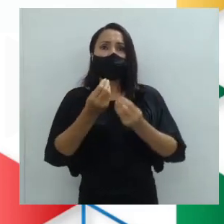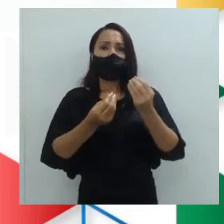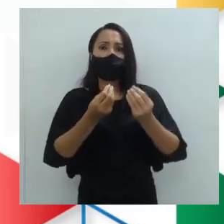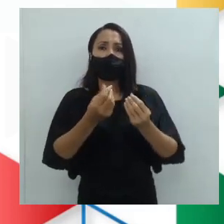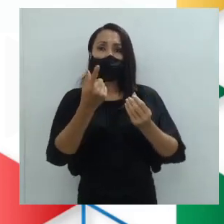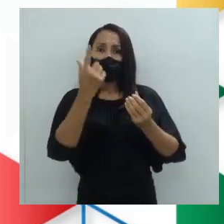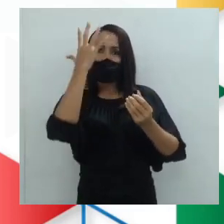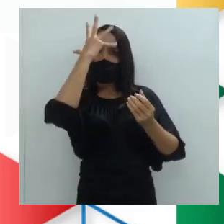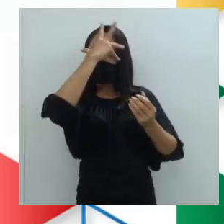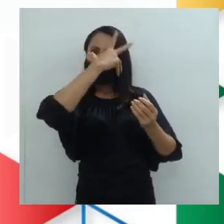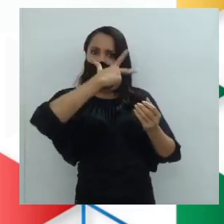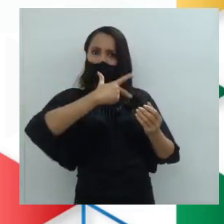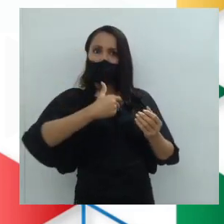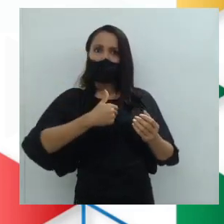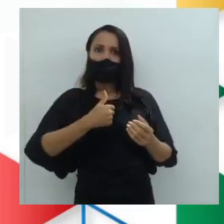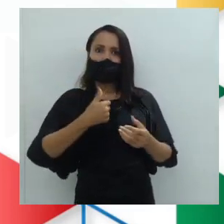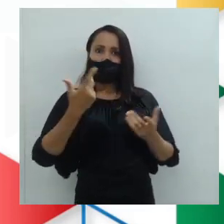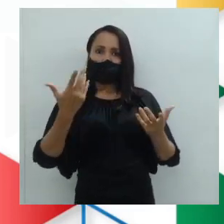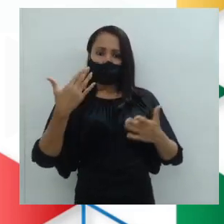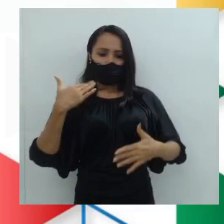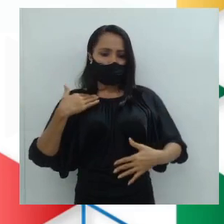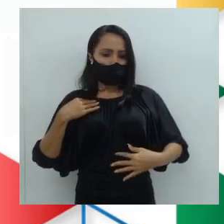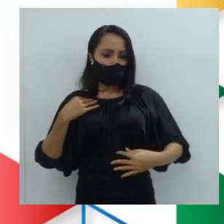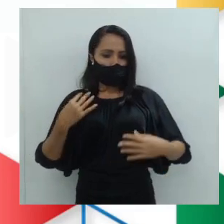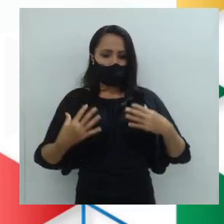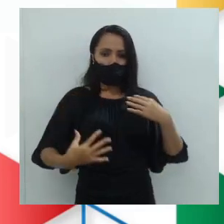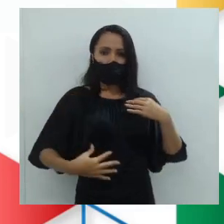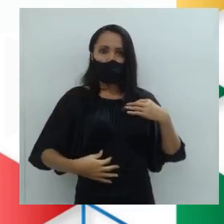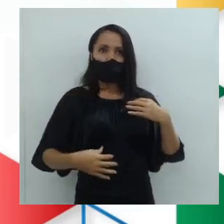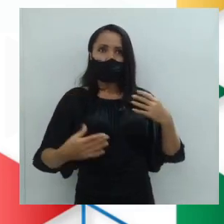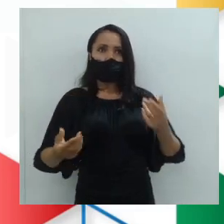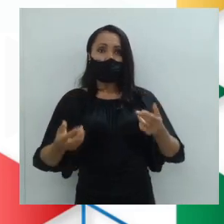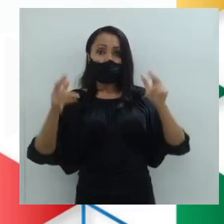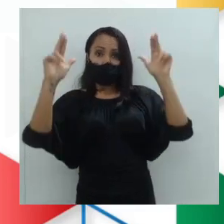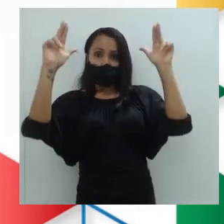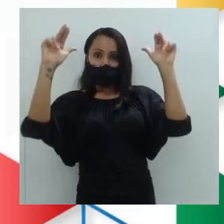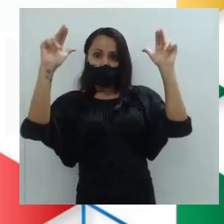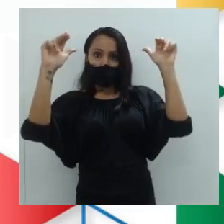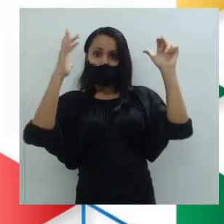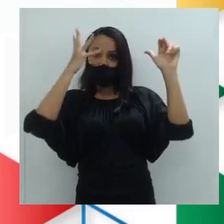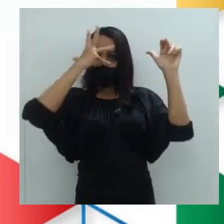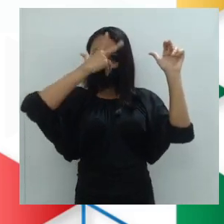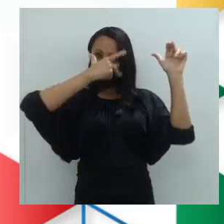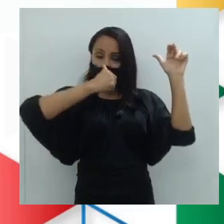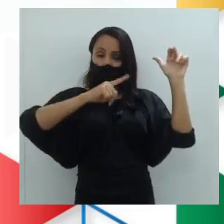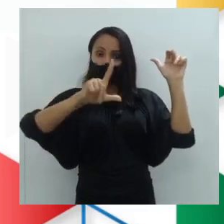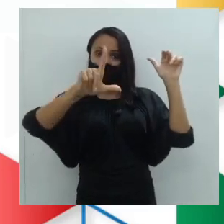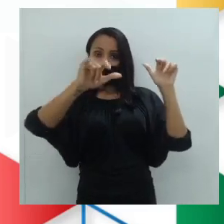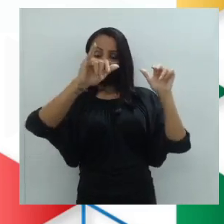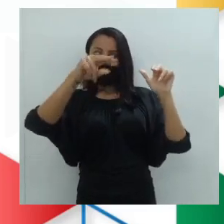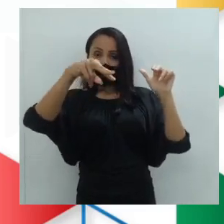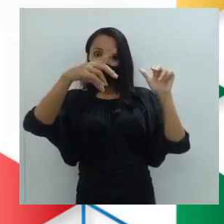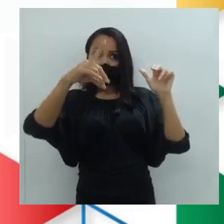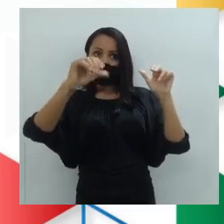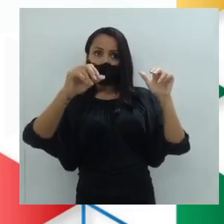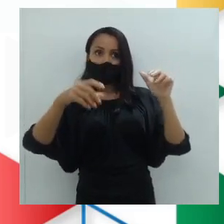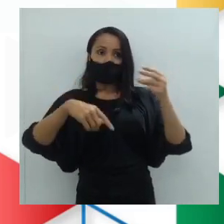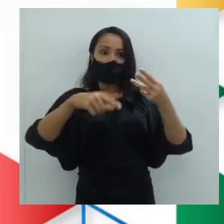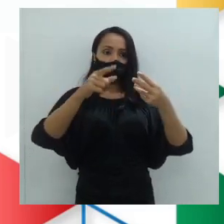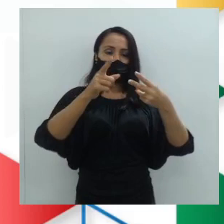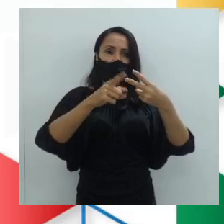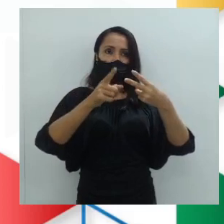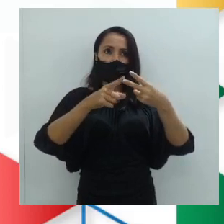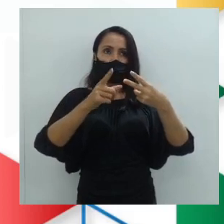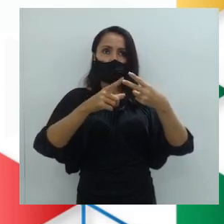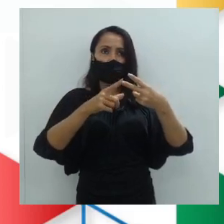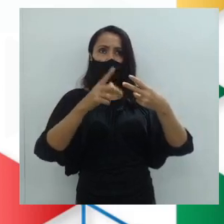está lindo nessa roupa. Veja que a palavra está com aspas. Lindo nessa roupa. Segundo, acho